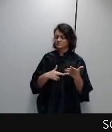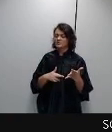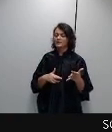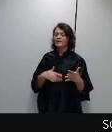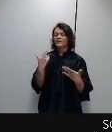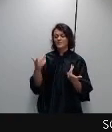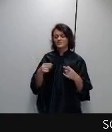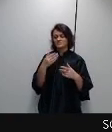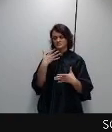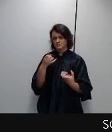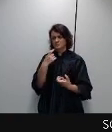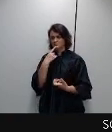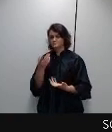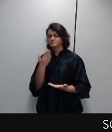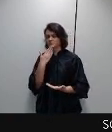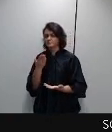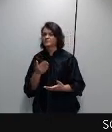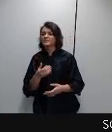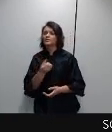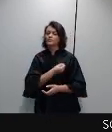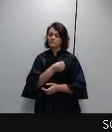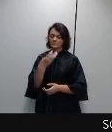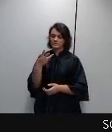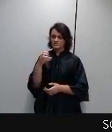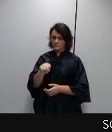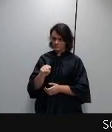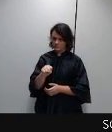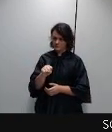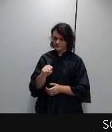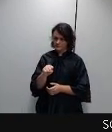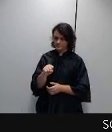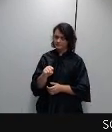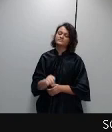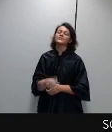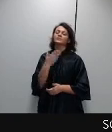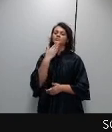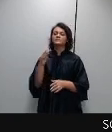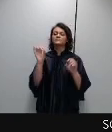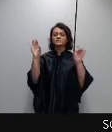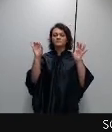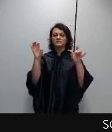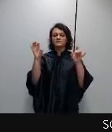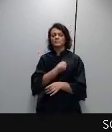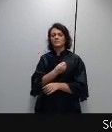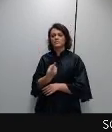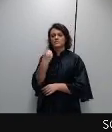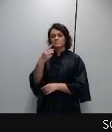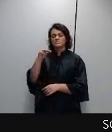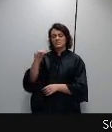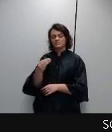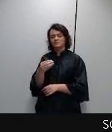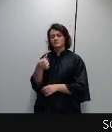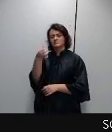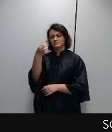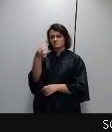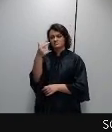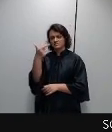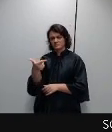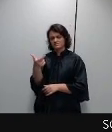Como eu disse ao 30 O que é recurso especial de número 1 milhão 621